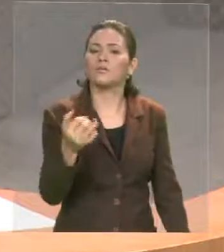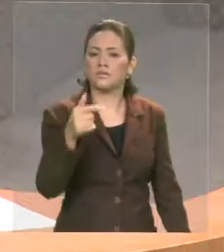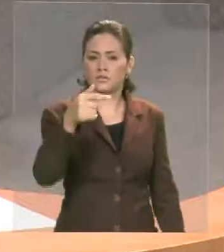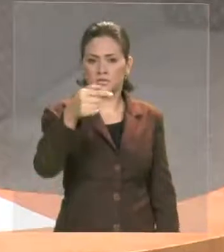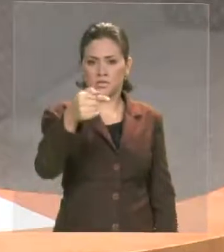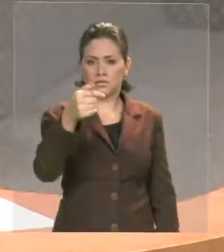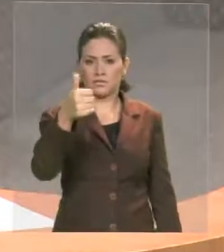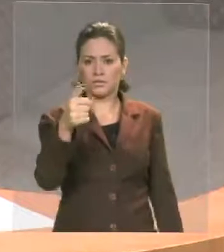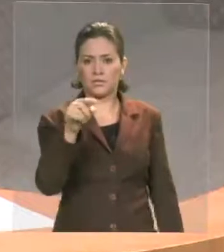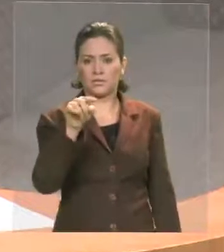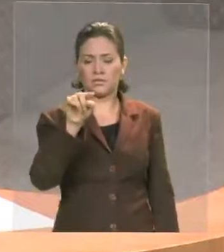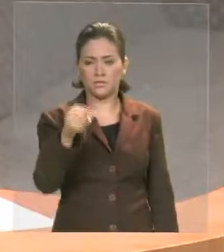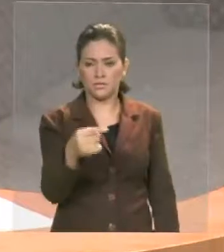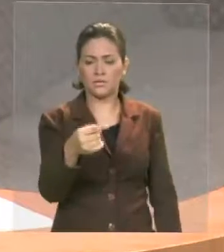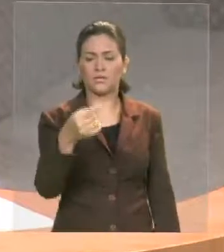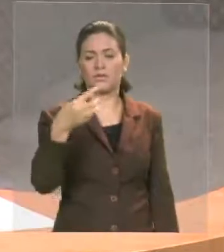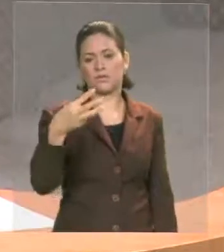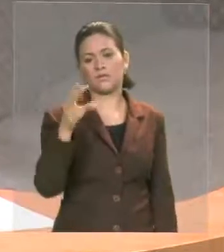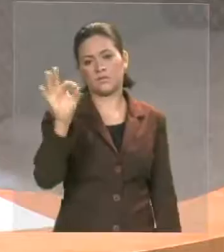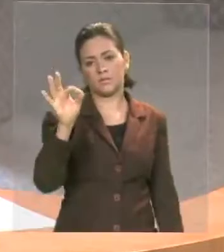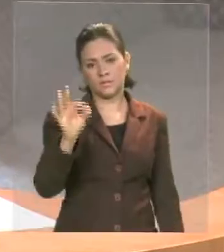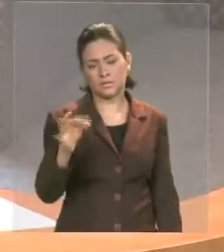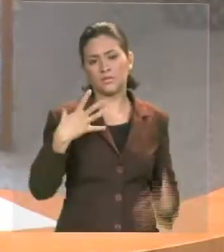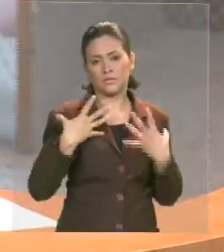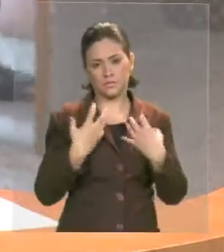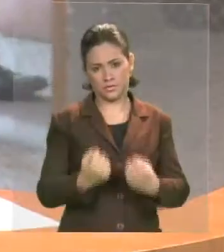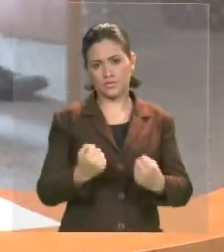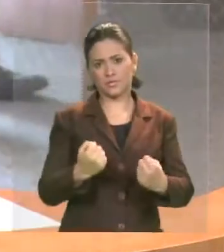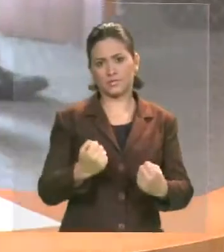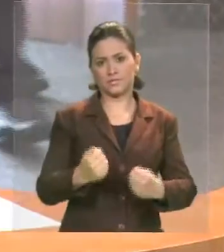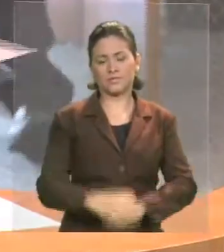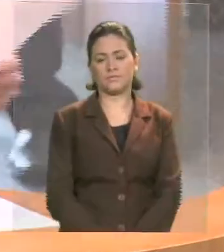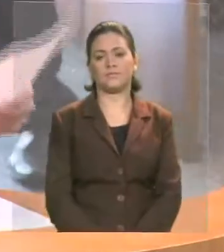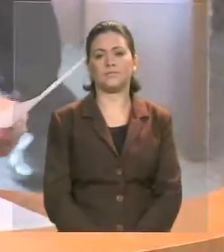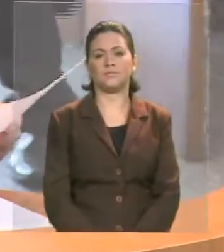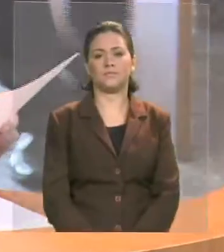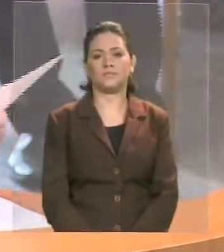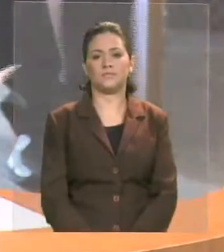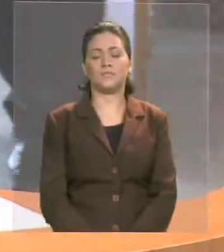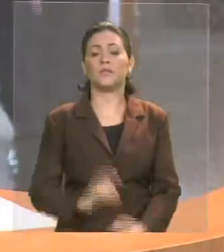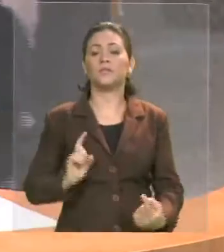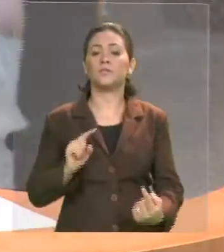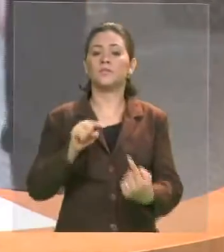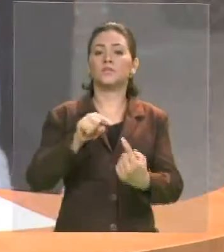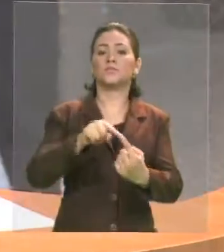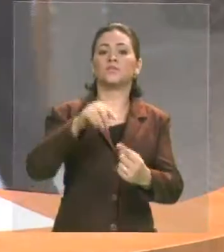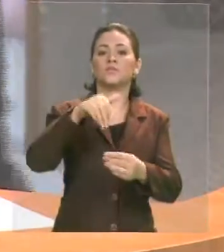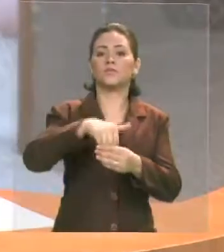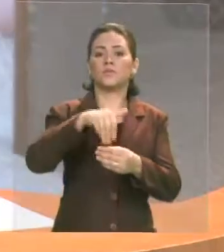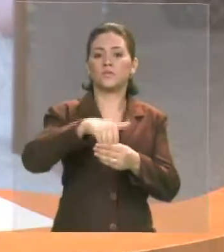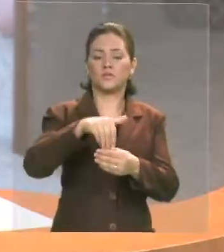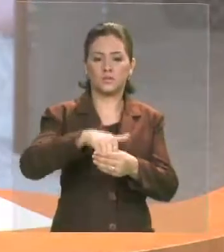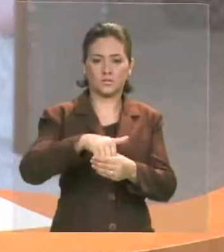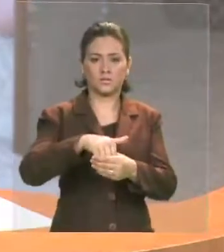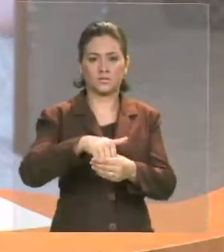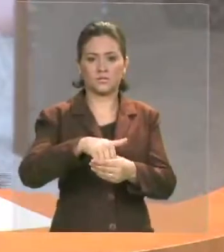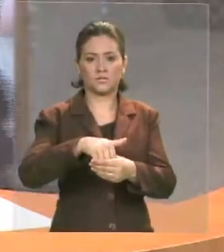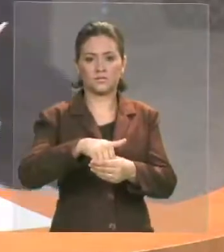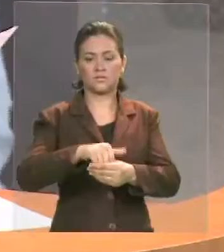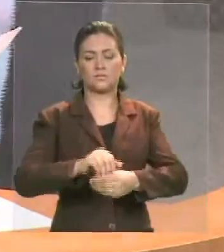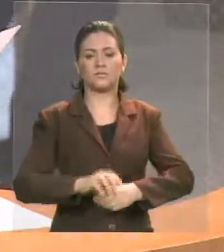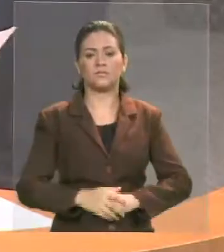71,3% de aprovação. E no quesito intenção de voto, na medida que